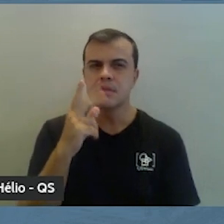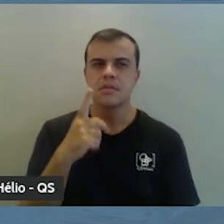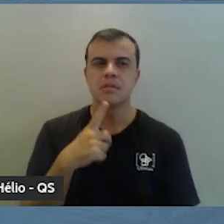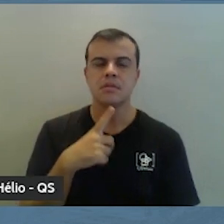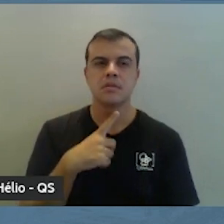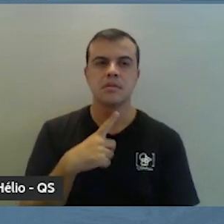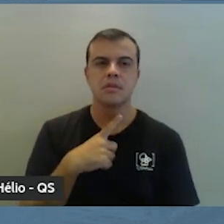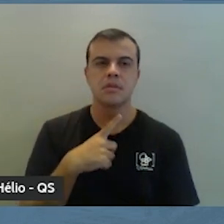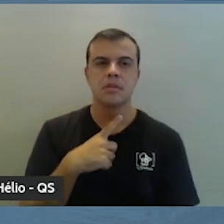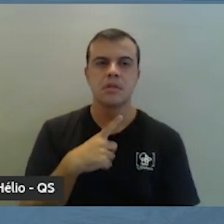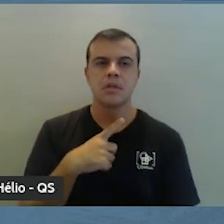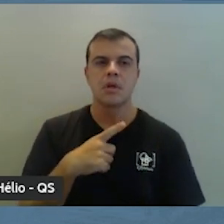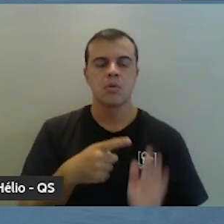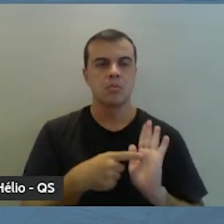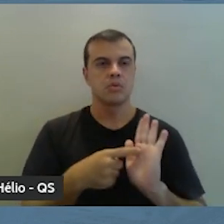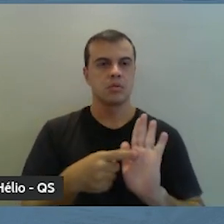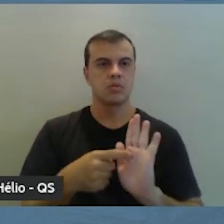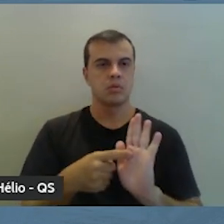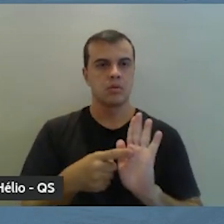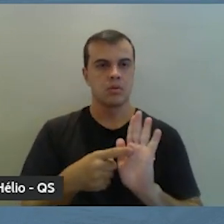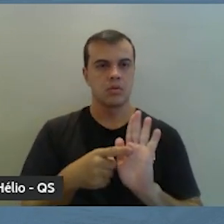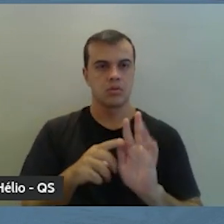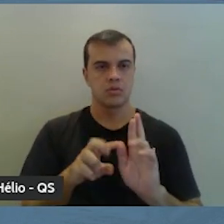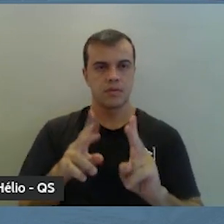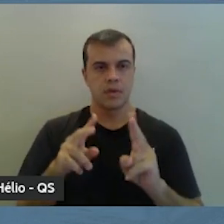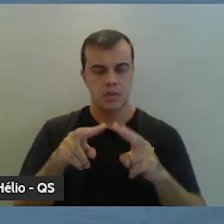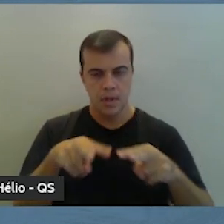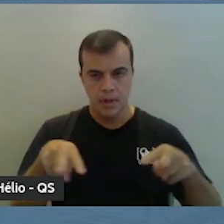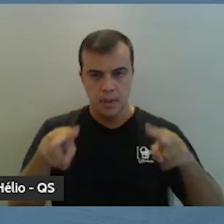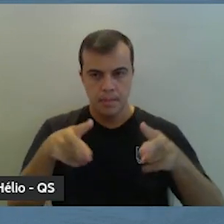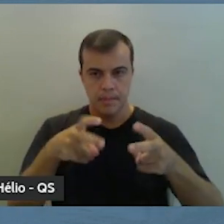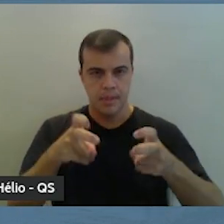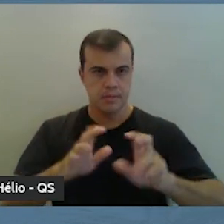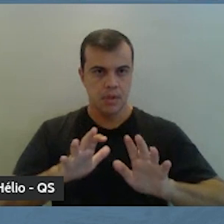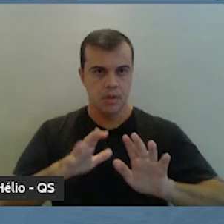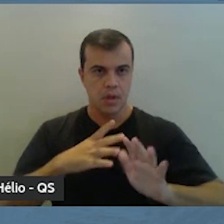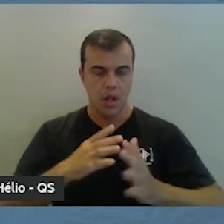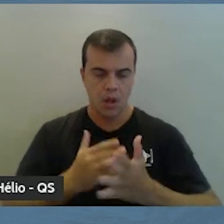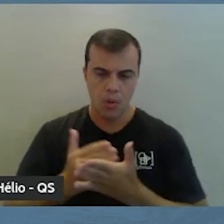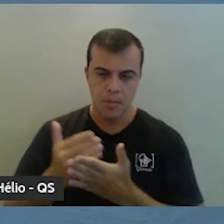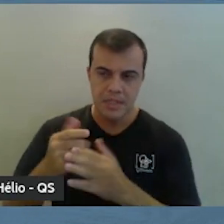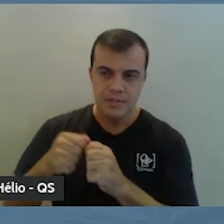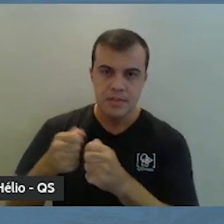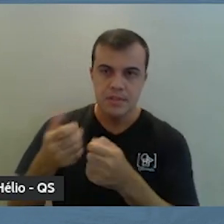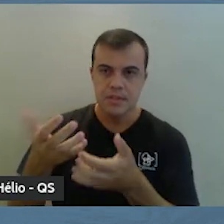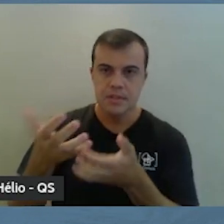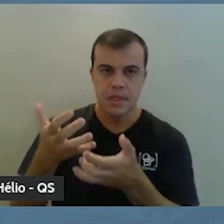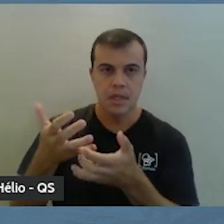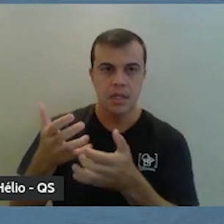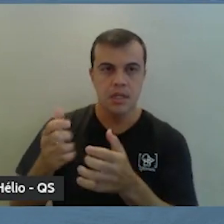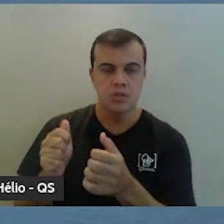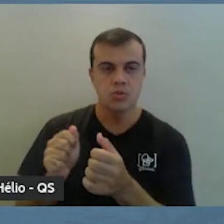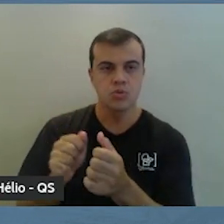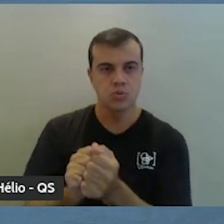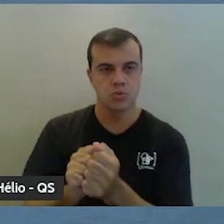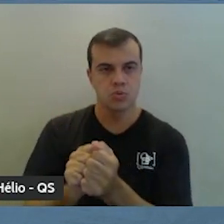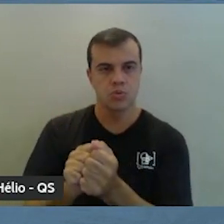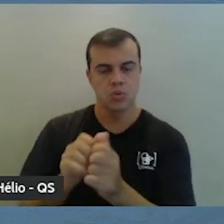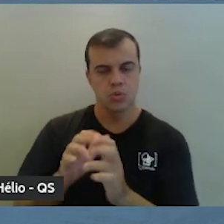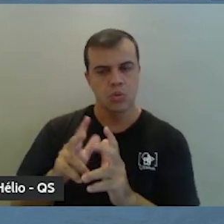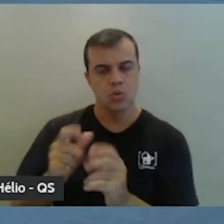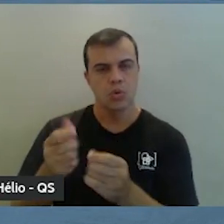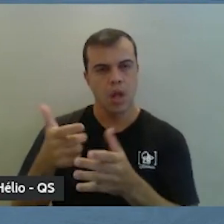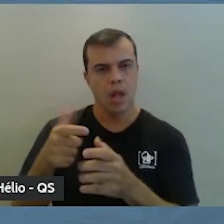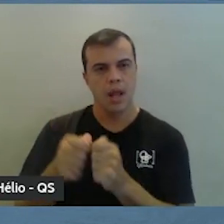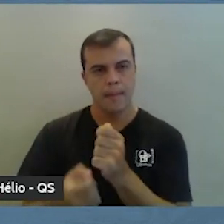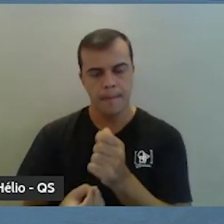uma exibição, um bicho exótico a ser observado. Ele passa a querer se integrar com aquilo que ele quer